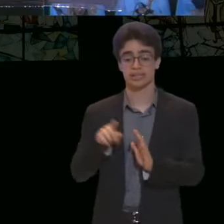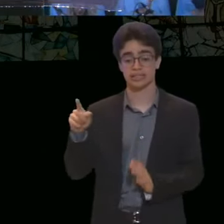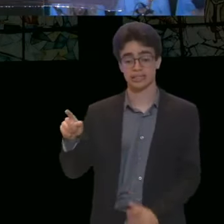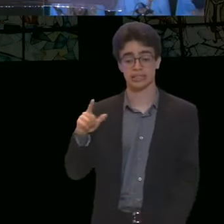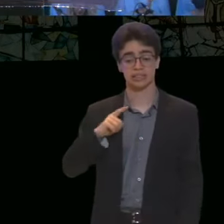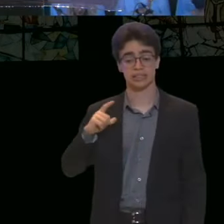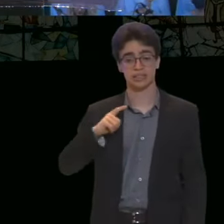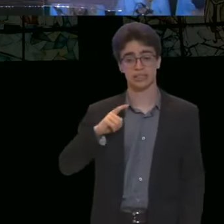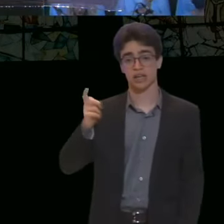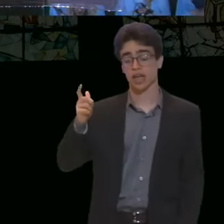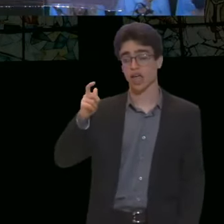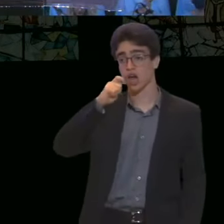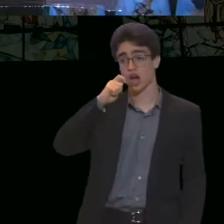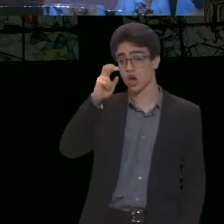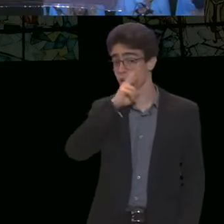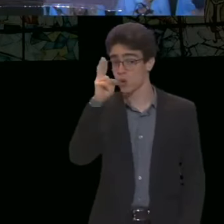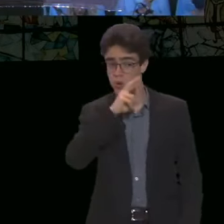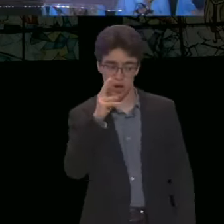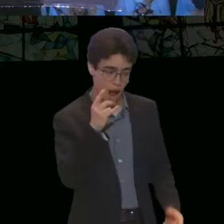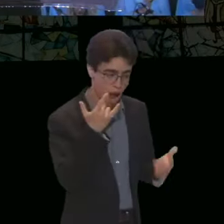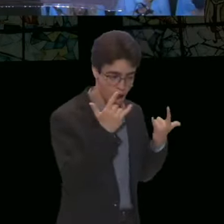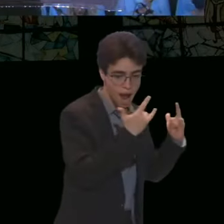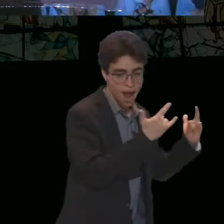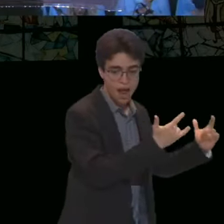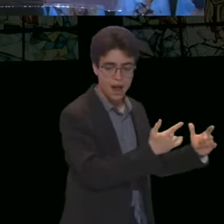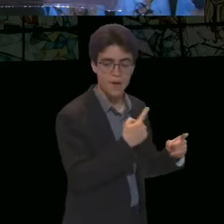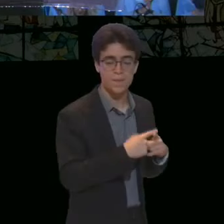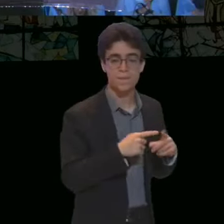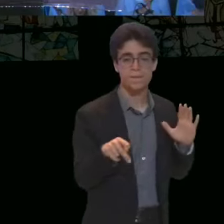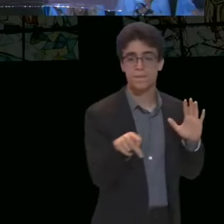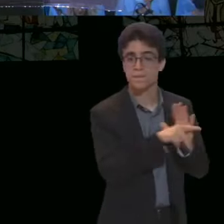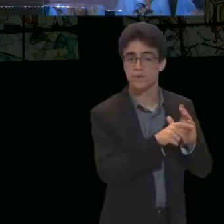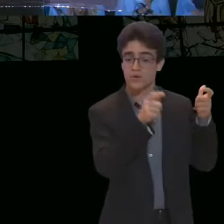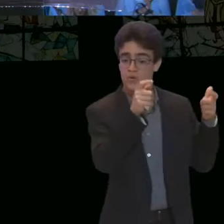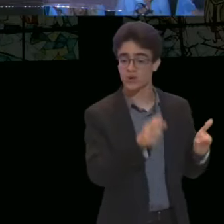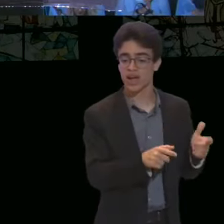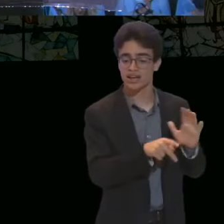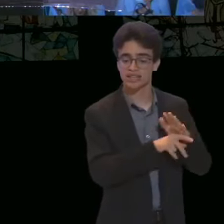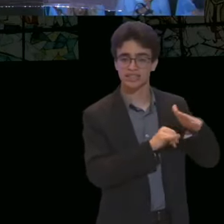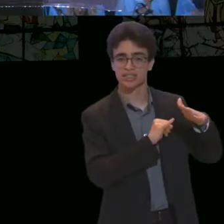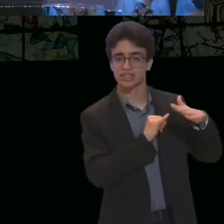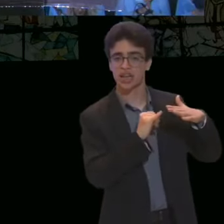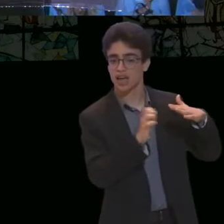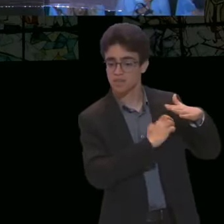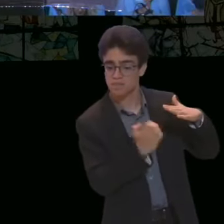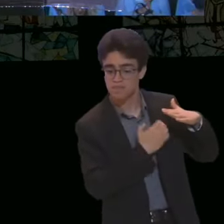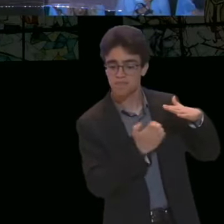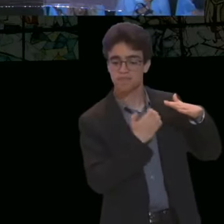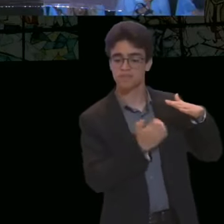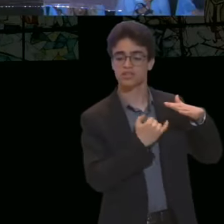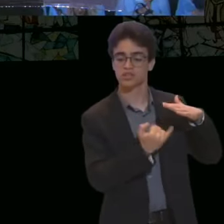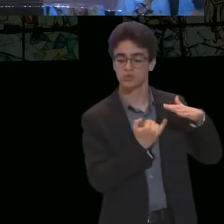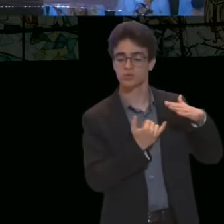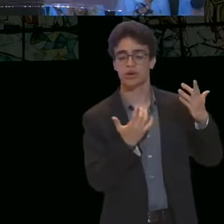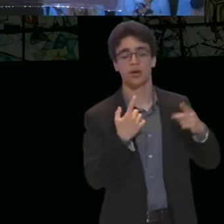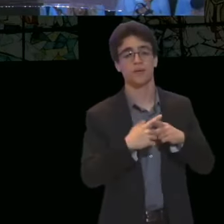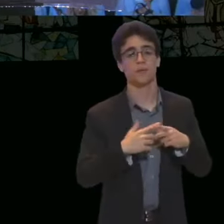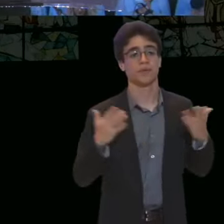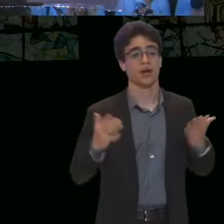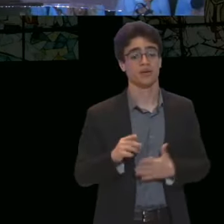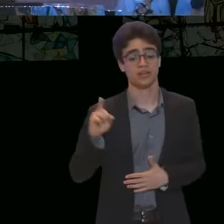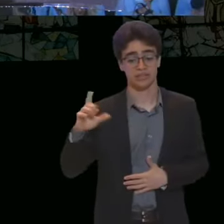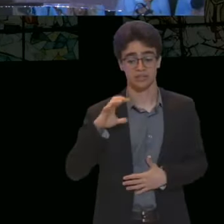nesse conflito todo, porque é onde está o dinheiro, a zona industrializada. Onde estão os portos? Ela tomou a Crimeia e